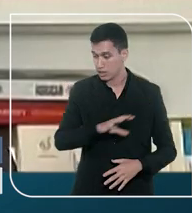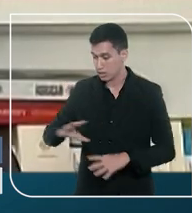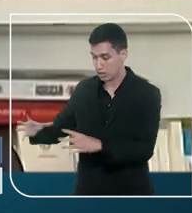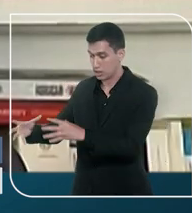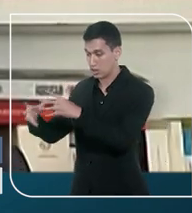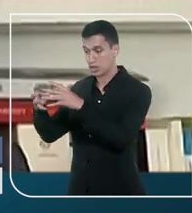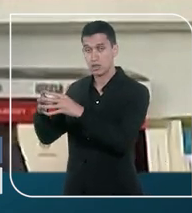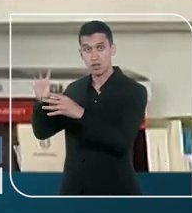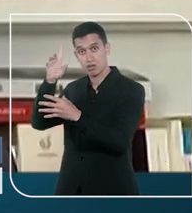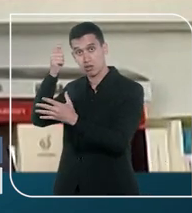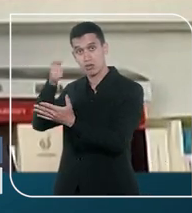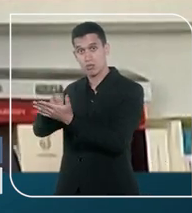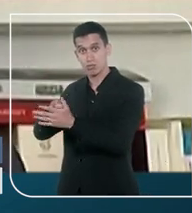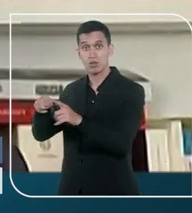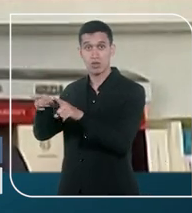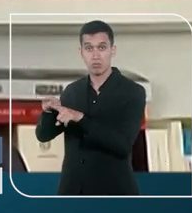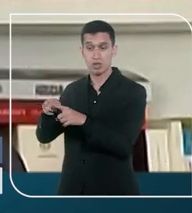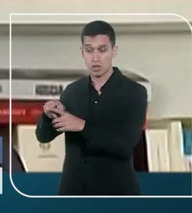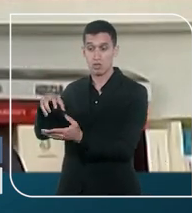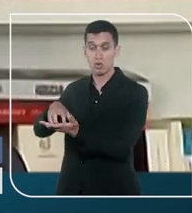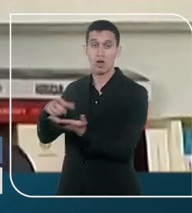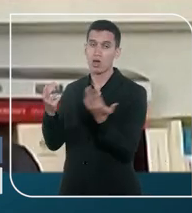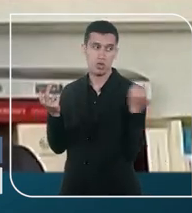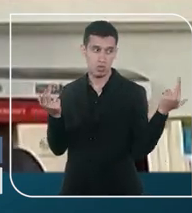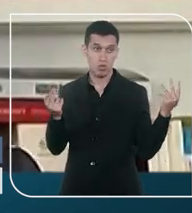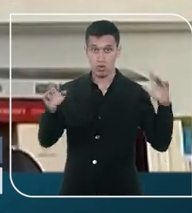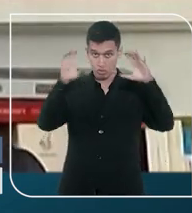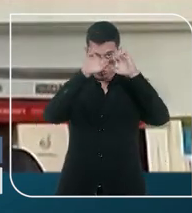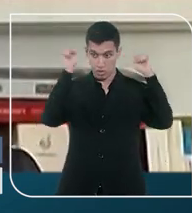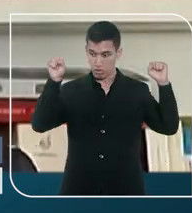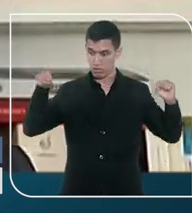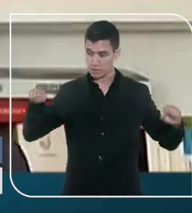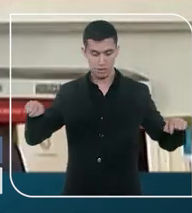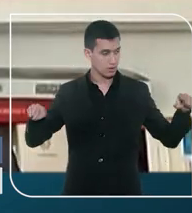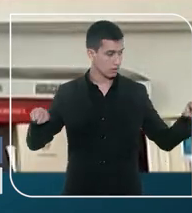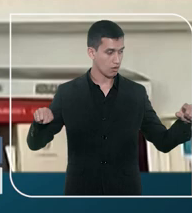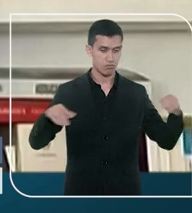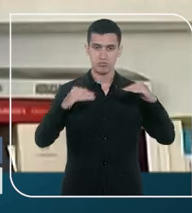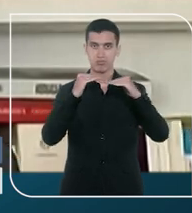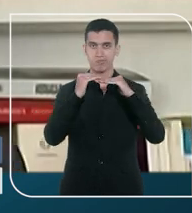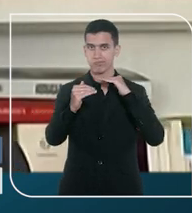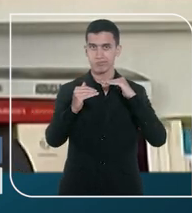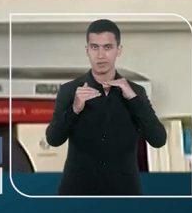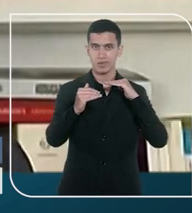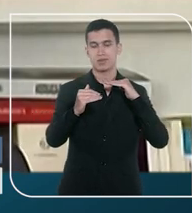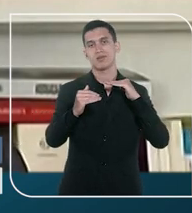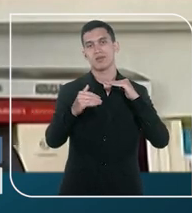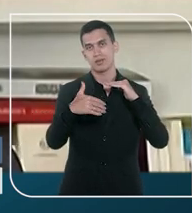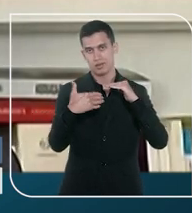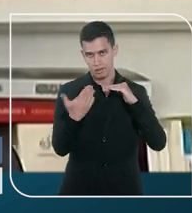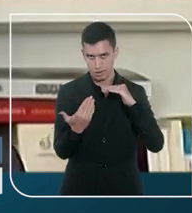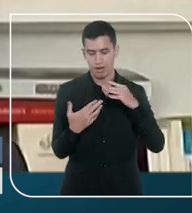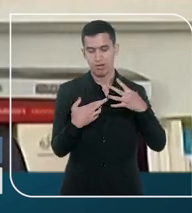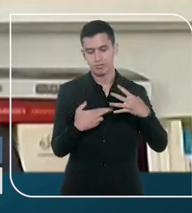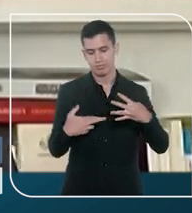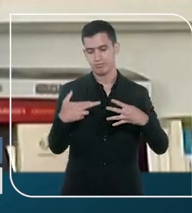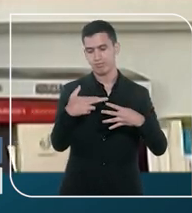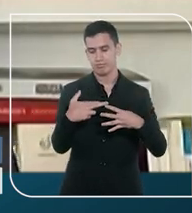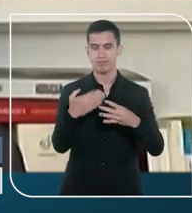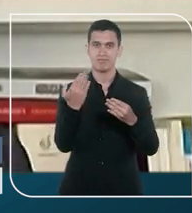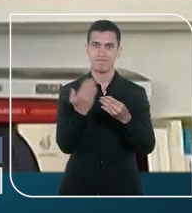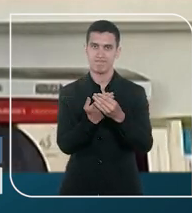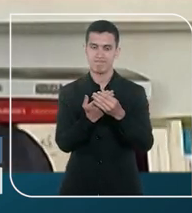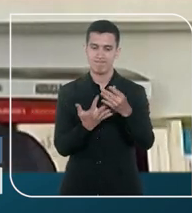outro órgão fracionário do mesmo tribunal. Então, a gente pode imaginar que, como recurso de embargos de divergência, ele